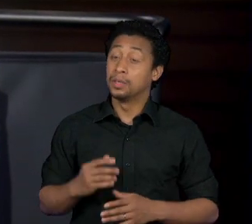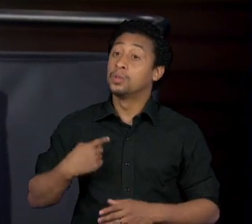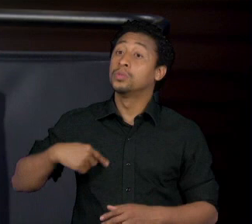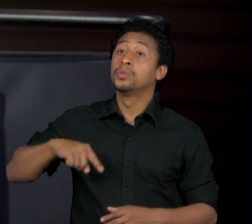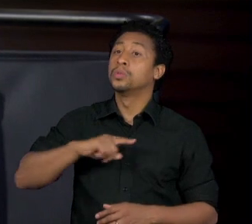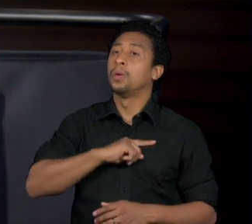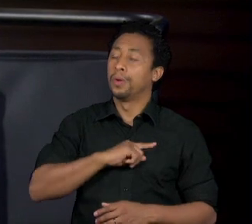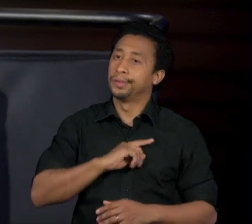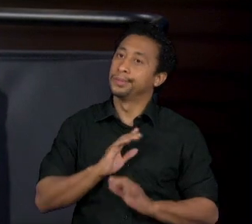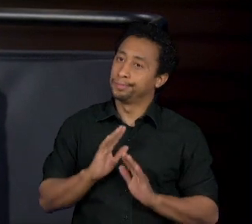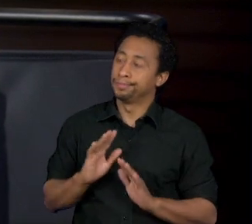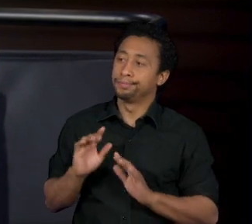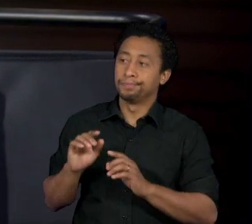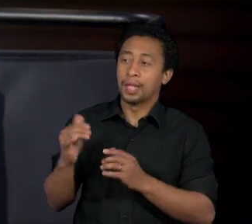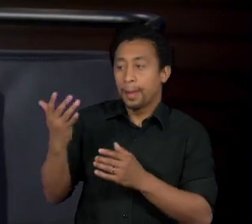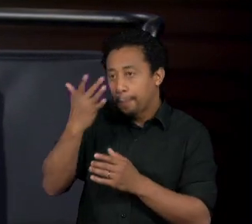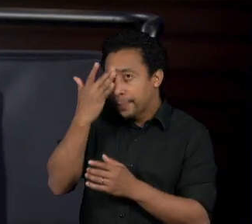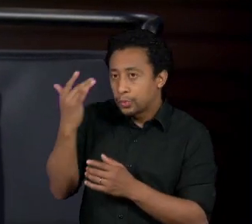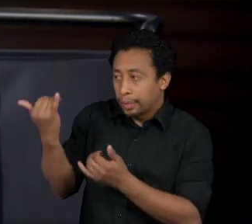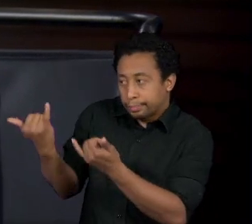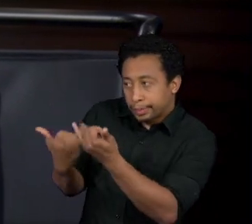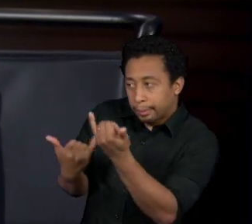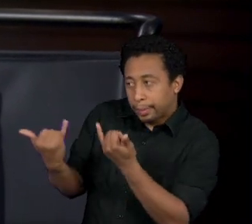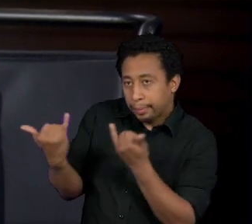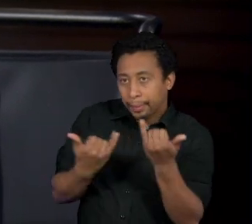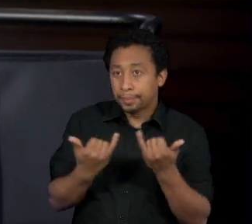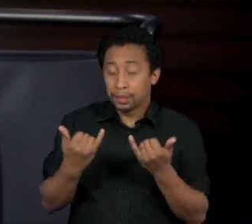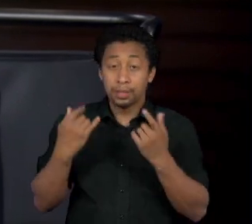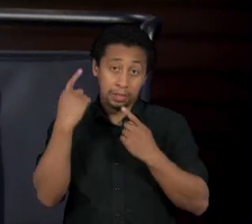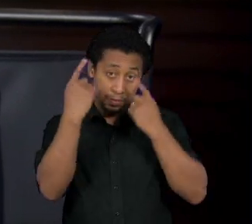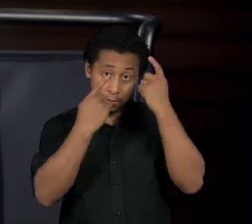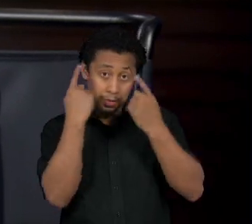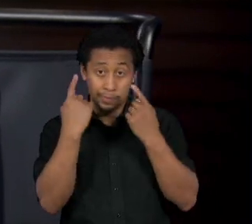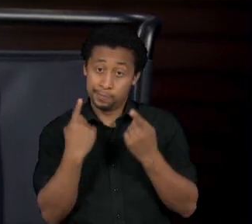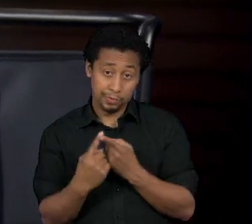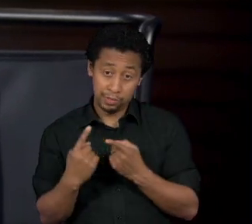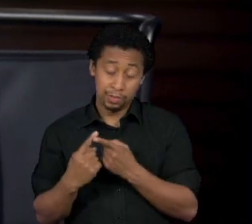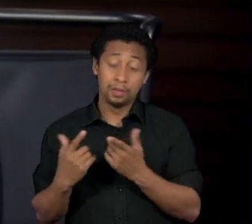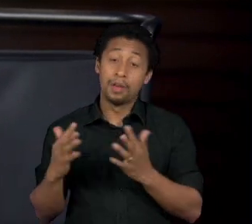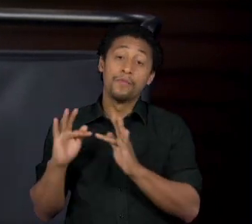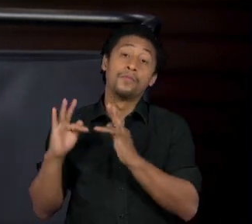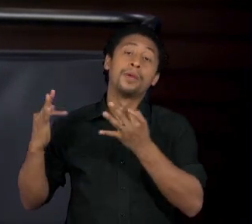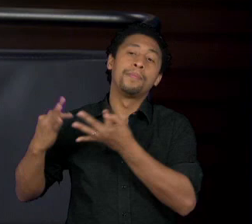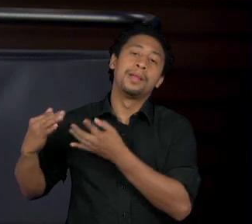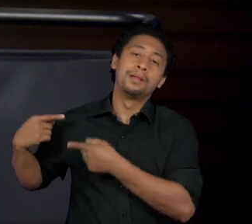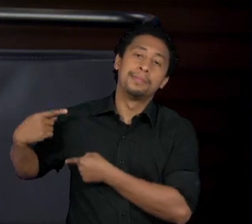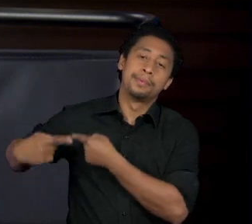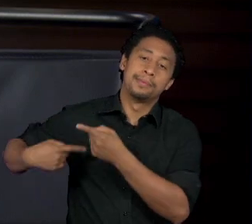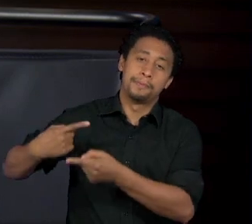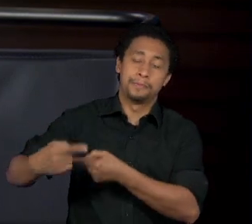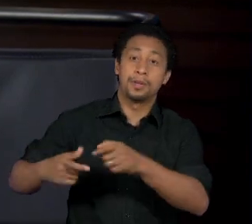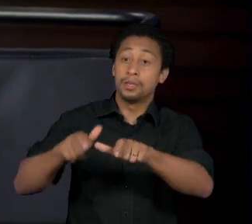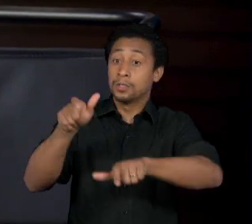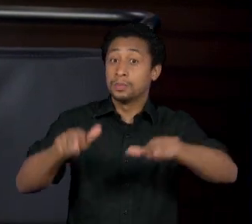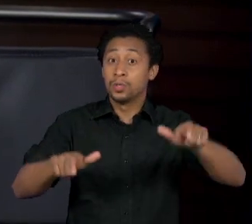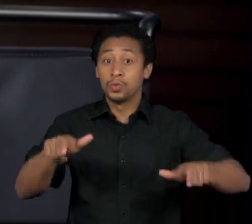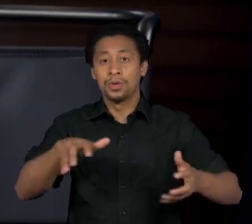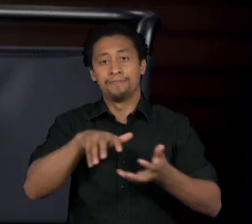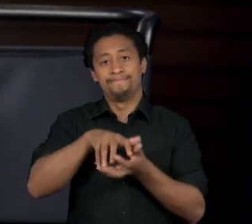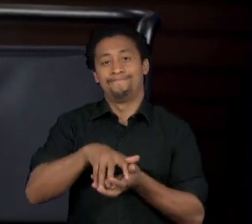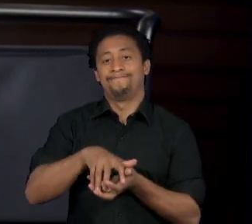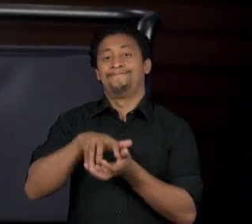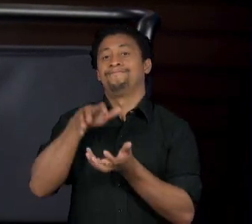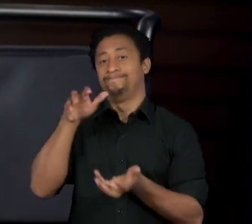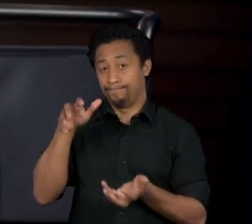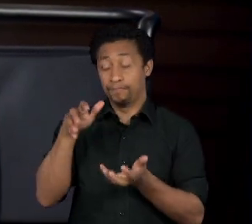muito das pessoas, dos pacientes, essa preocupação até pelo histórico de família. As pessoas estão envelhecendo mais e, por conta desse